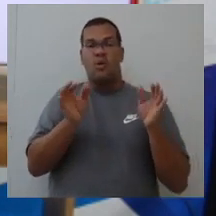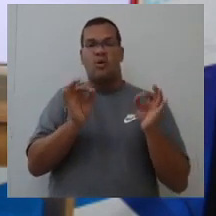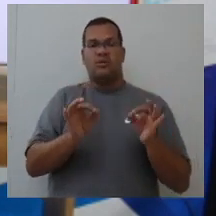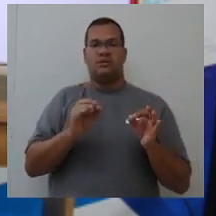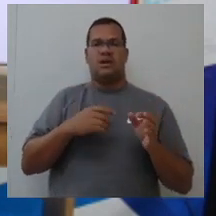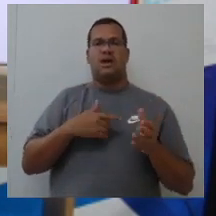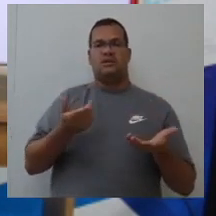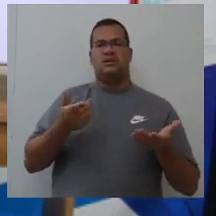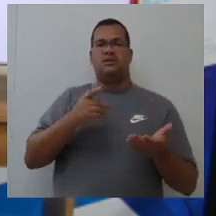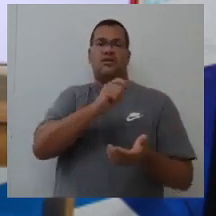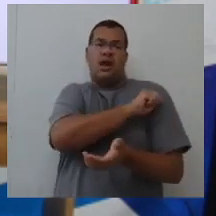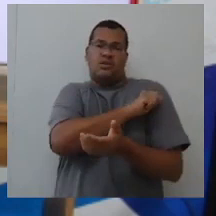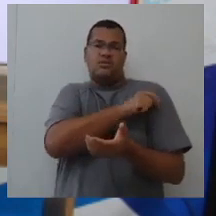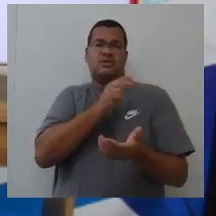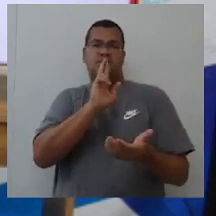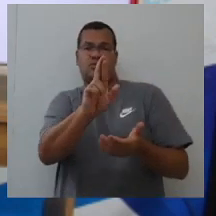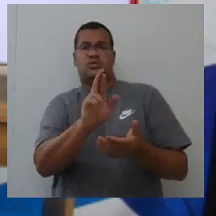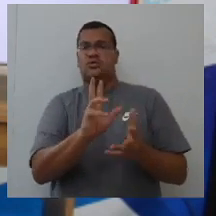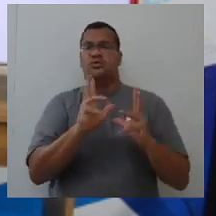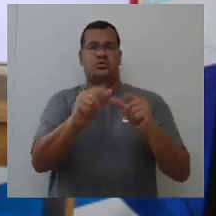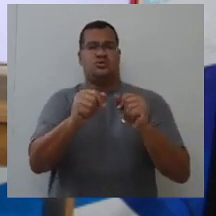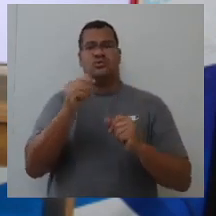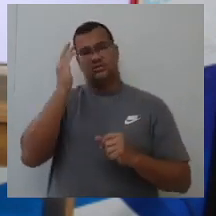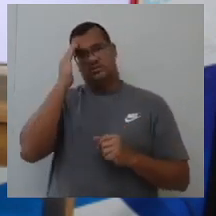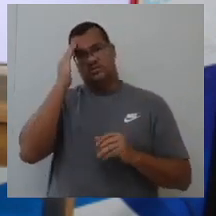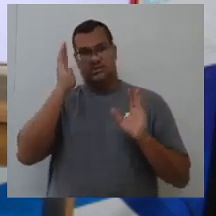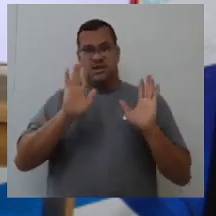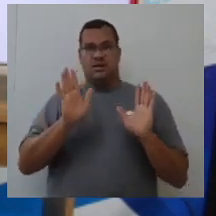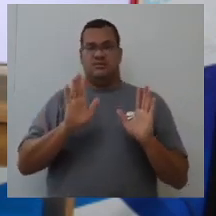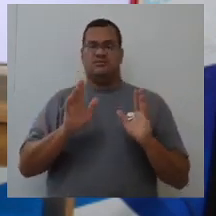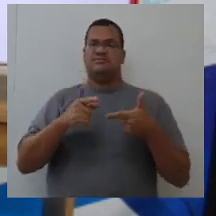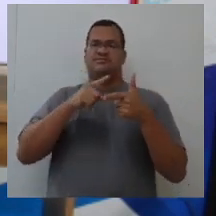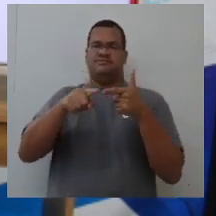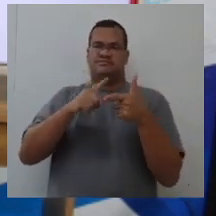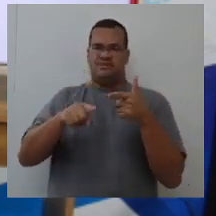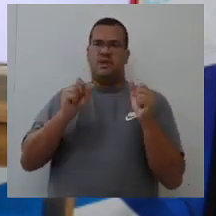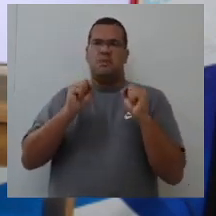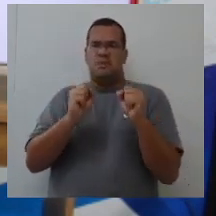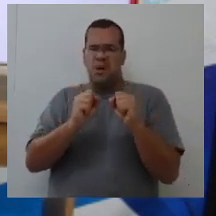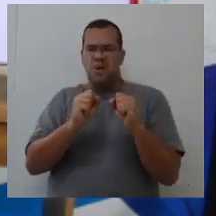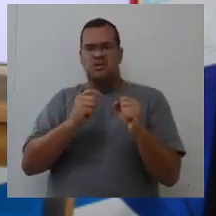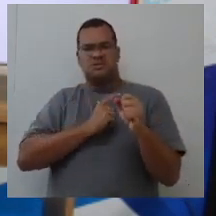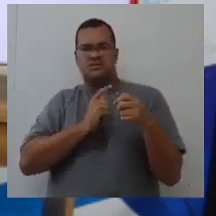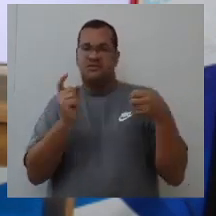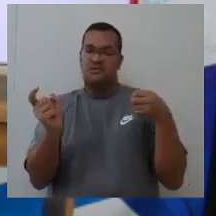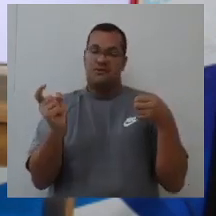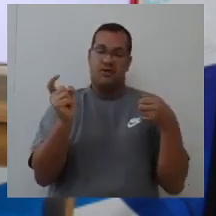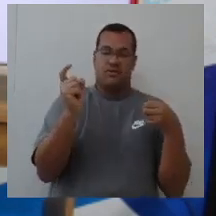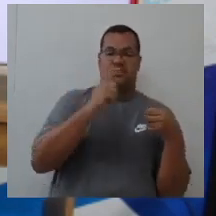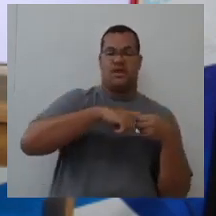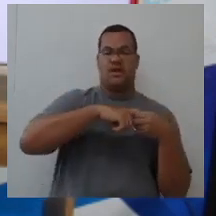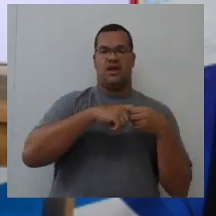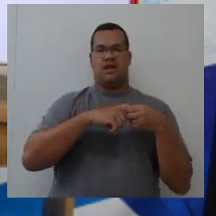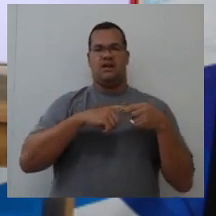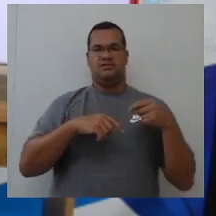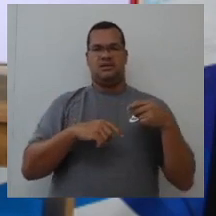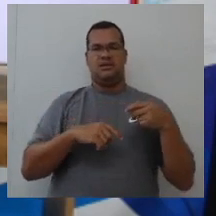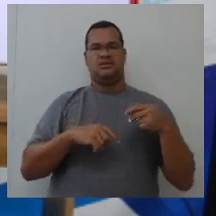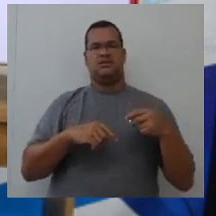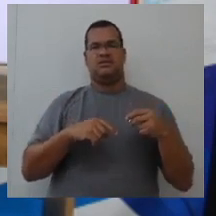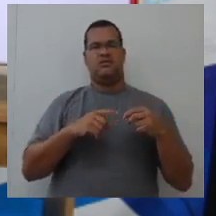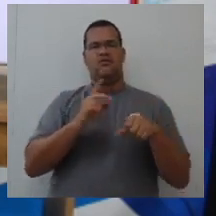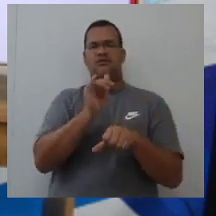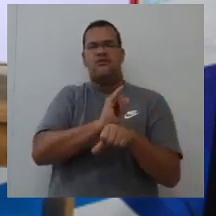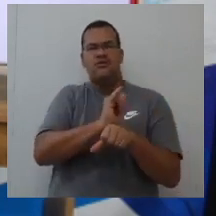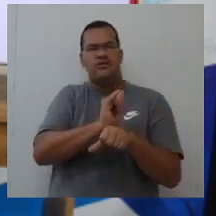tudo. Então, aqui você não tem esse problema. Você pode voltar o vídeo. Você pode ver